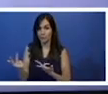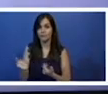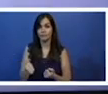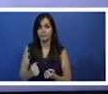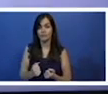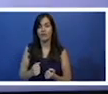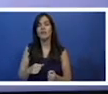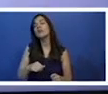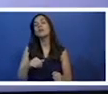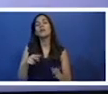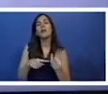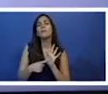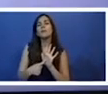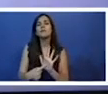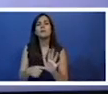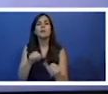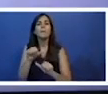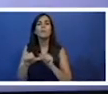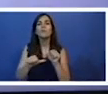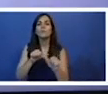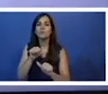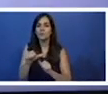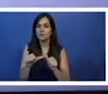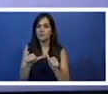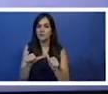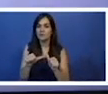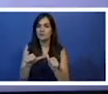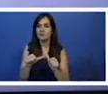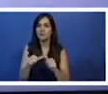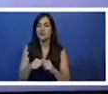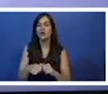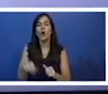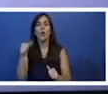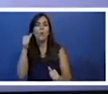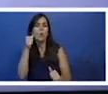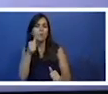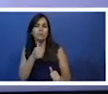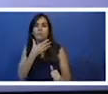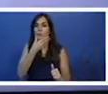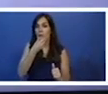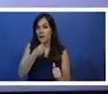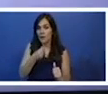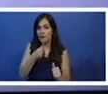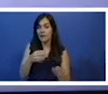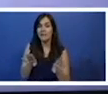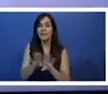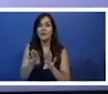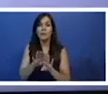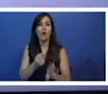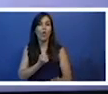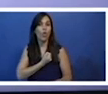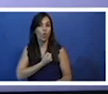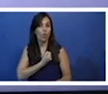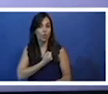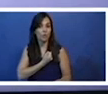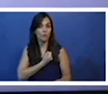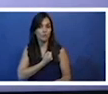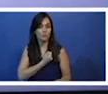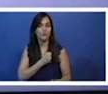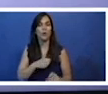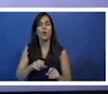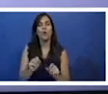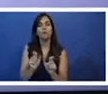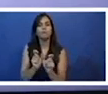apresenta mudanças, flexões de gênero, masculino e feminino, e número, plural ou